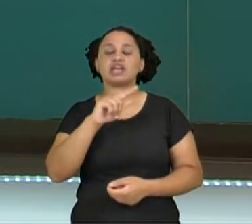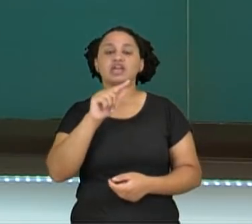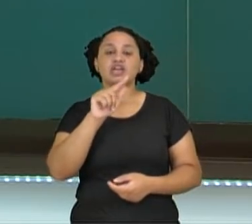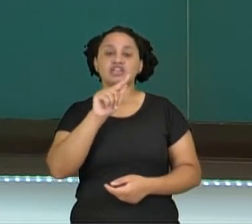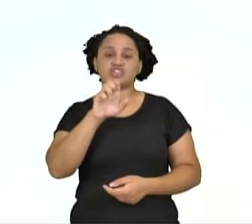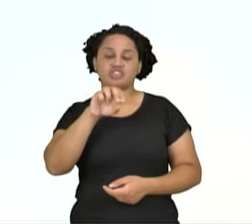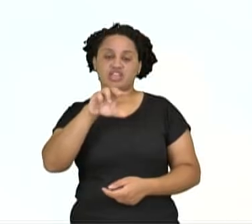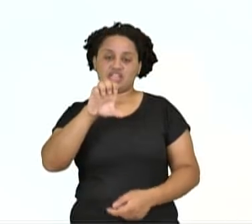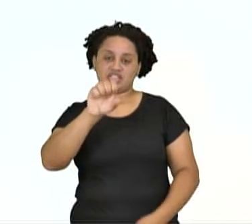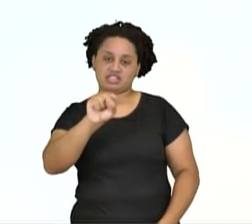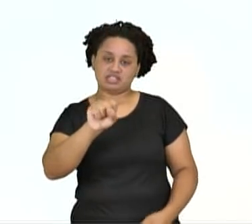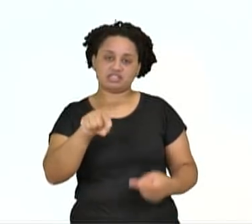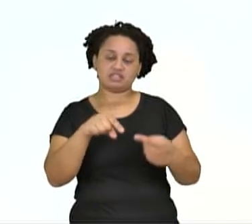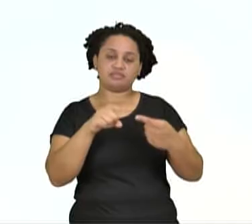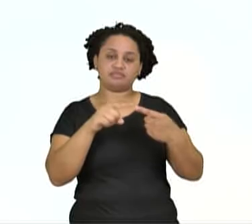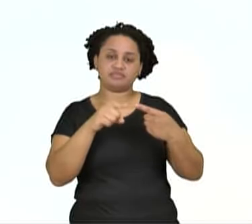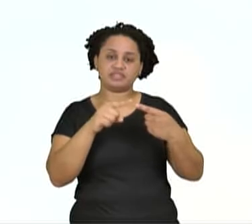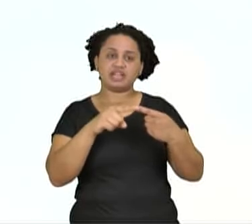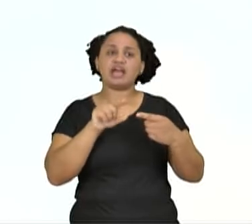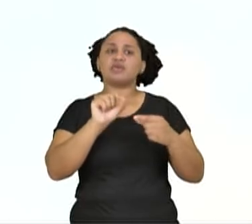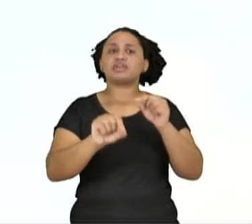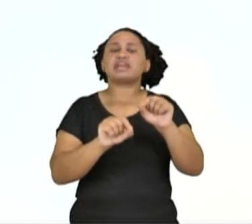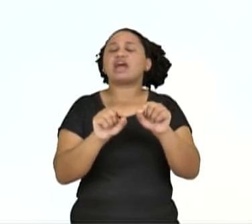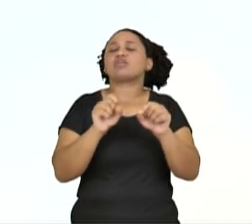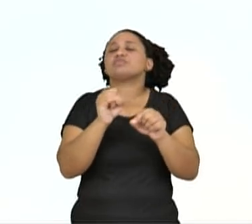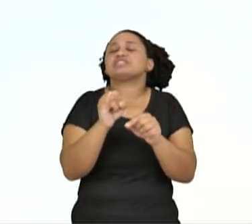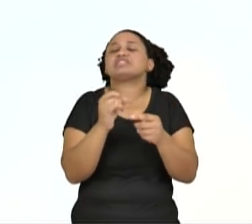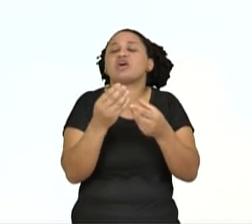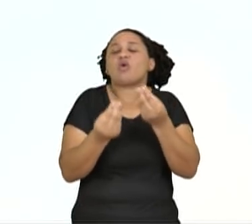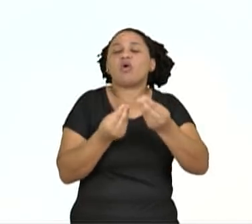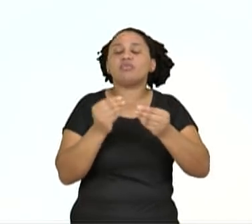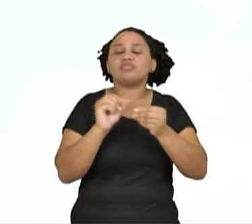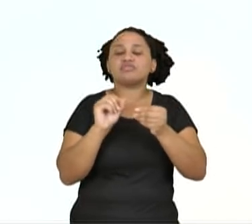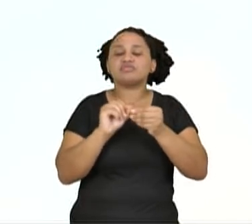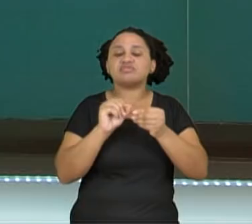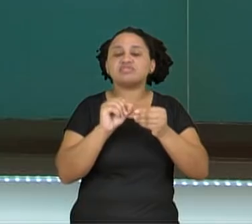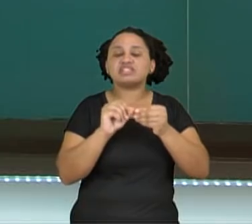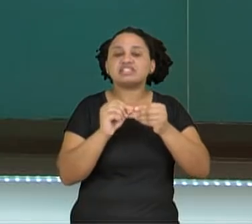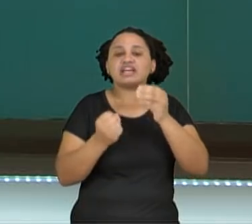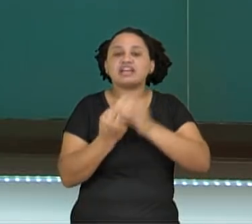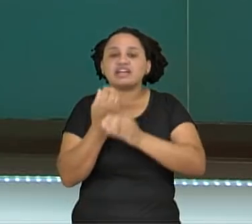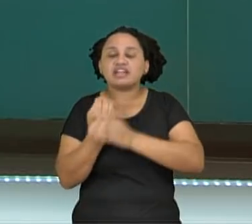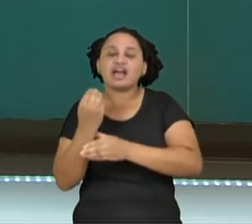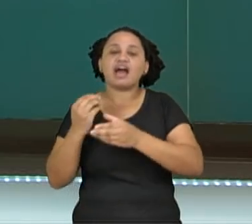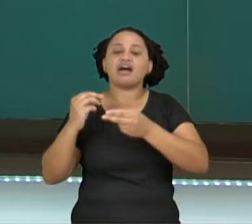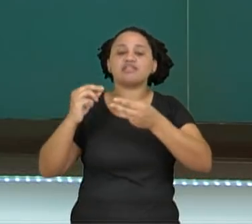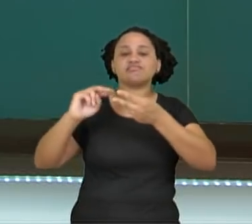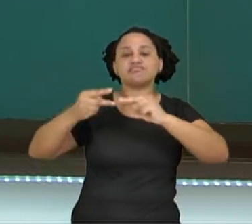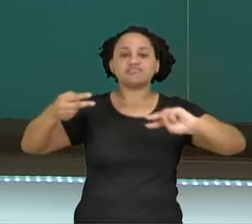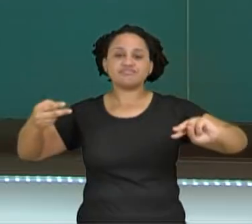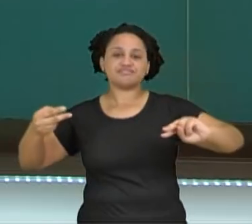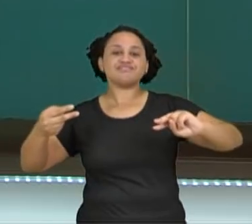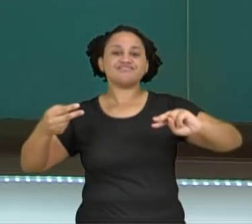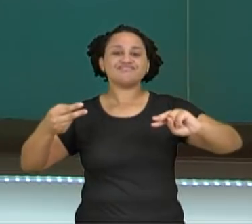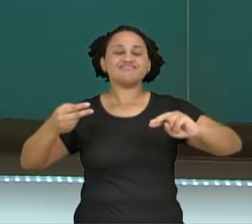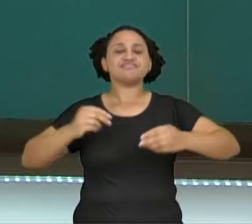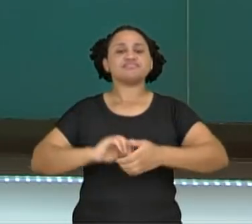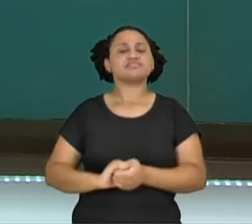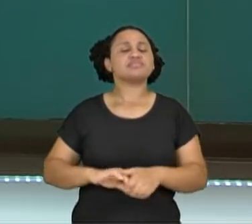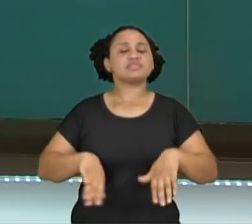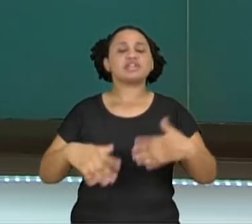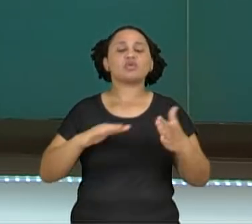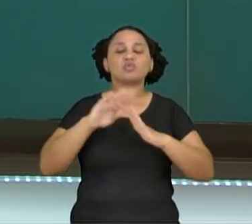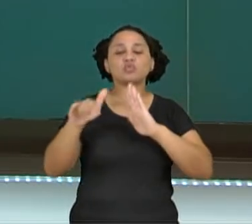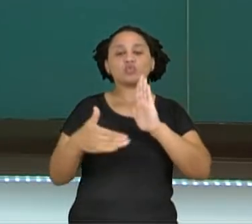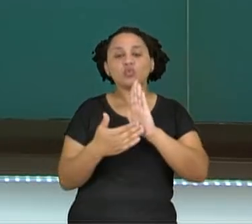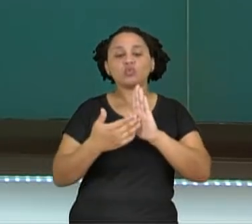carregam informações, que seriam as nossas receitinhas, de como preparar as proteínas, de como fabricar essas proteínas. Então, tudo que a gente